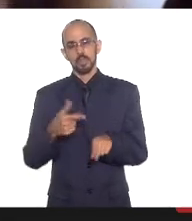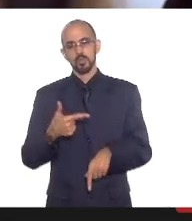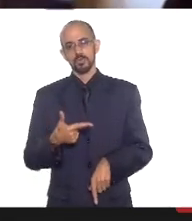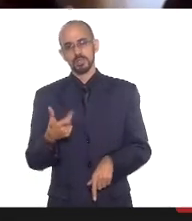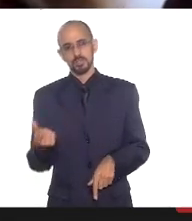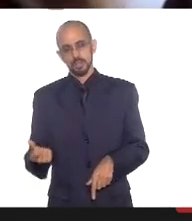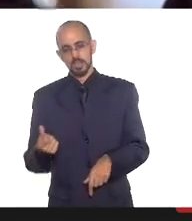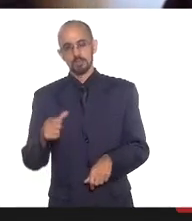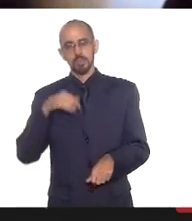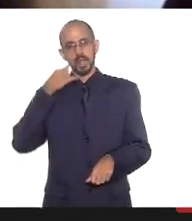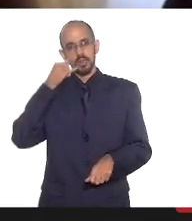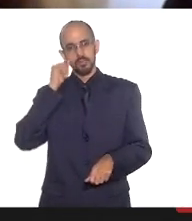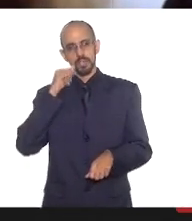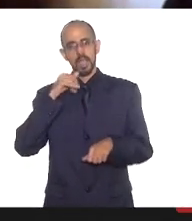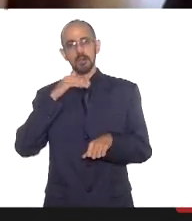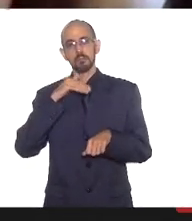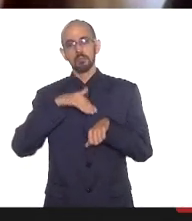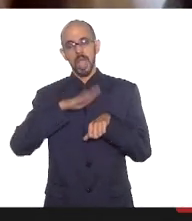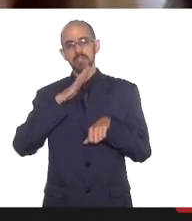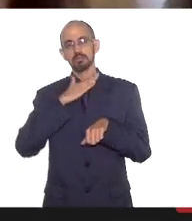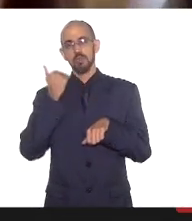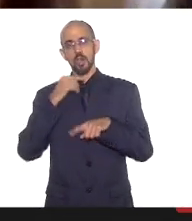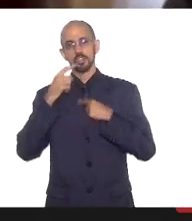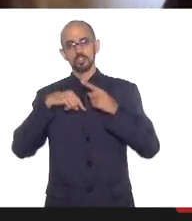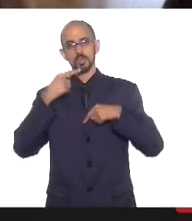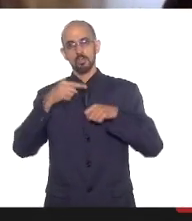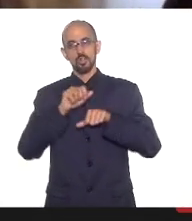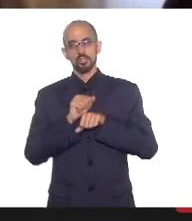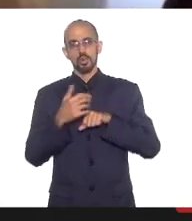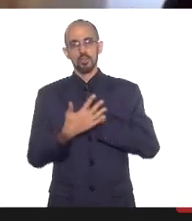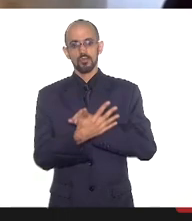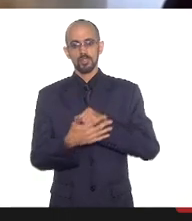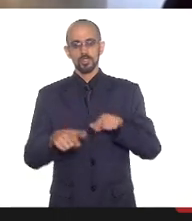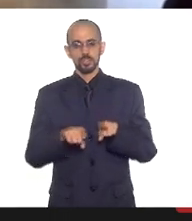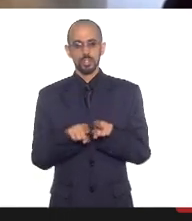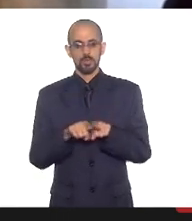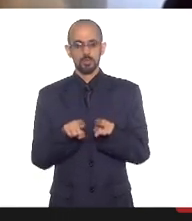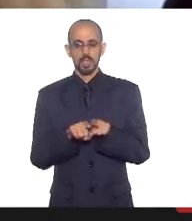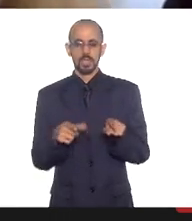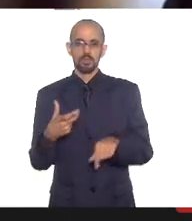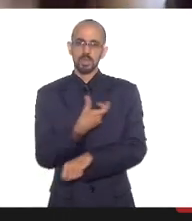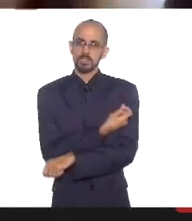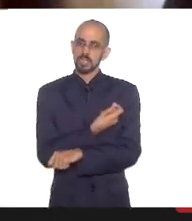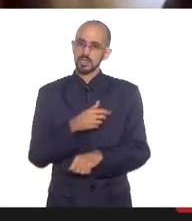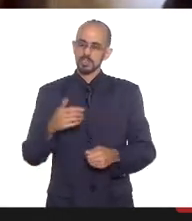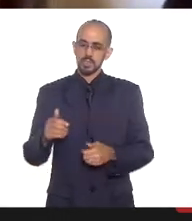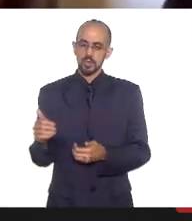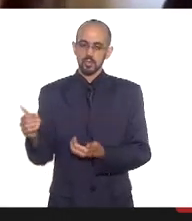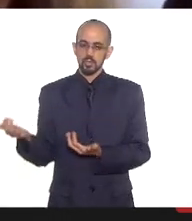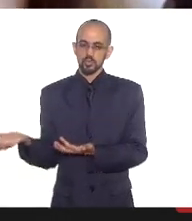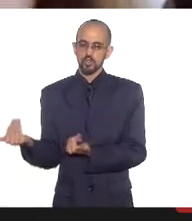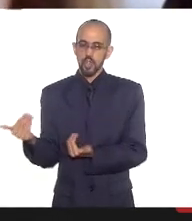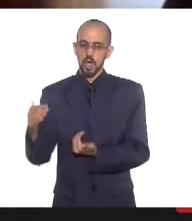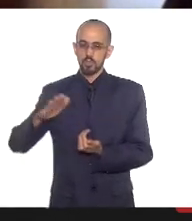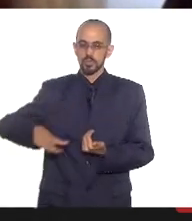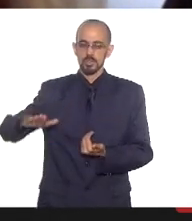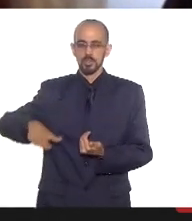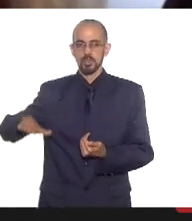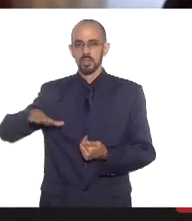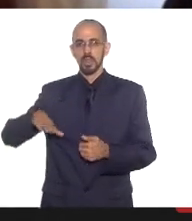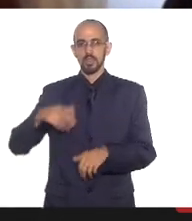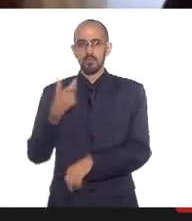impostos por verde e não vacinação das Crianças adolescente com a vacina